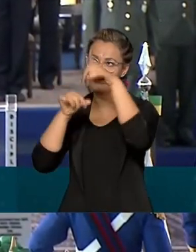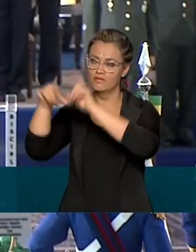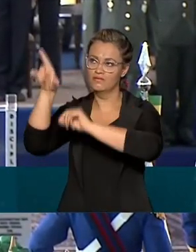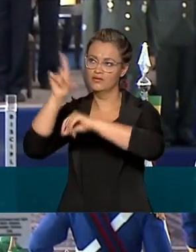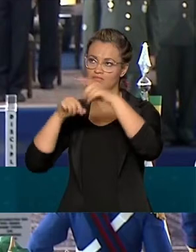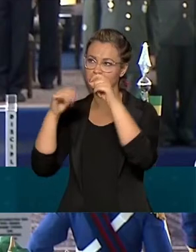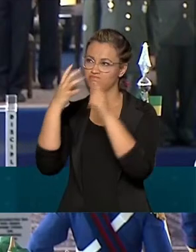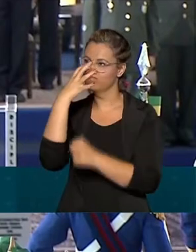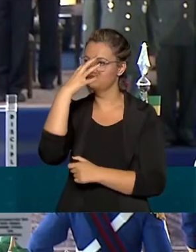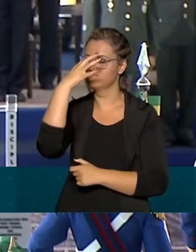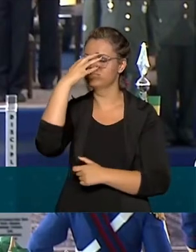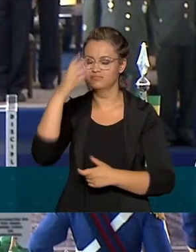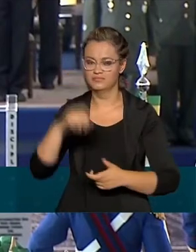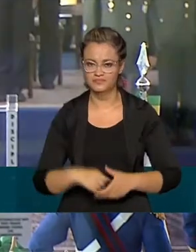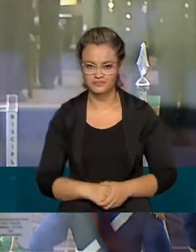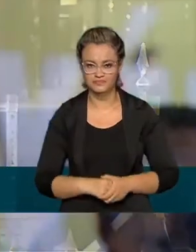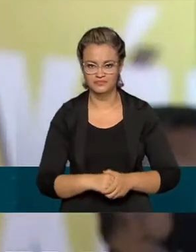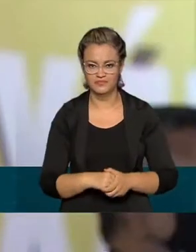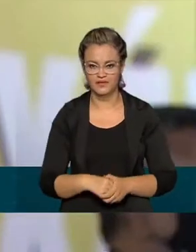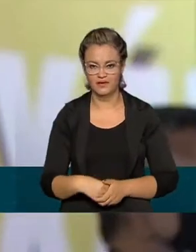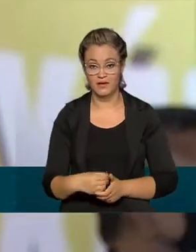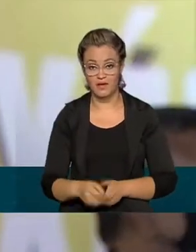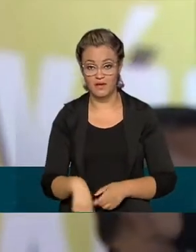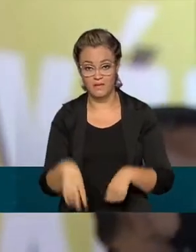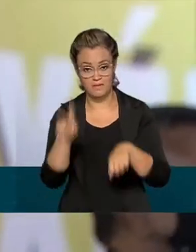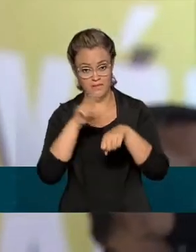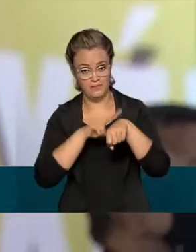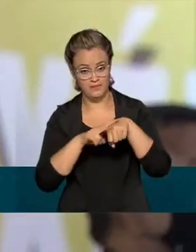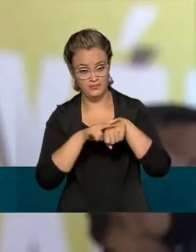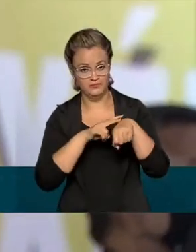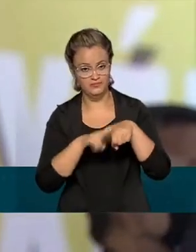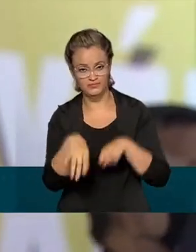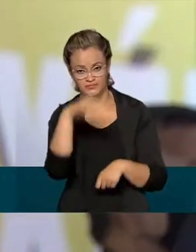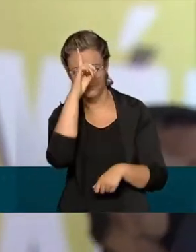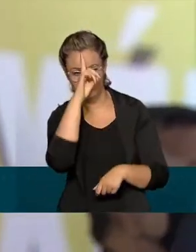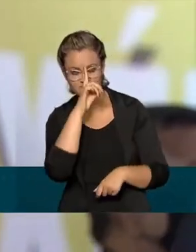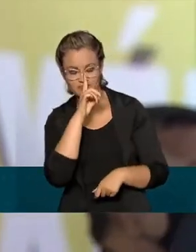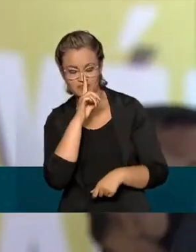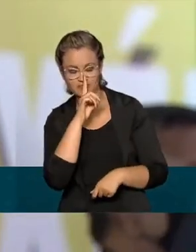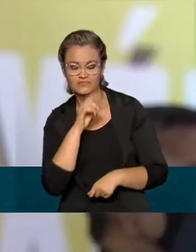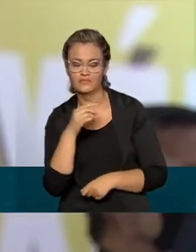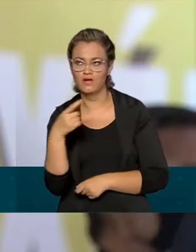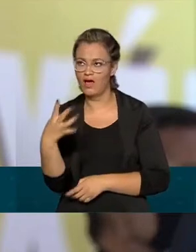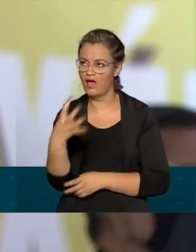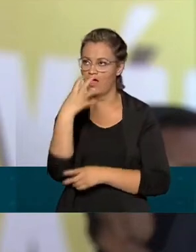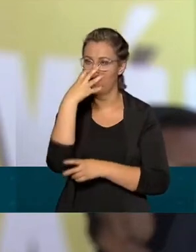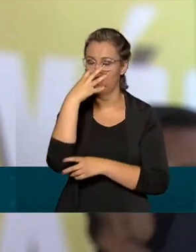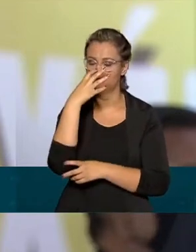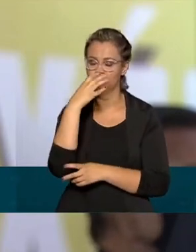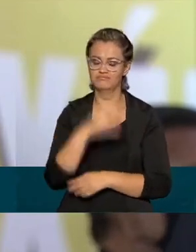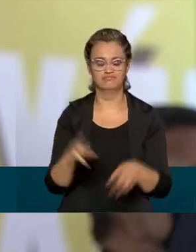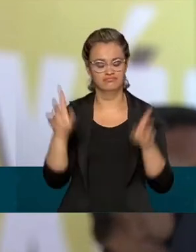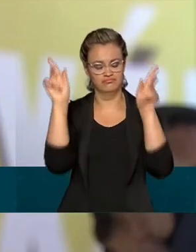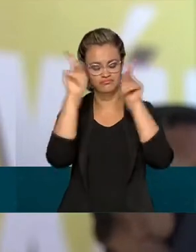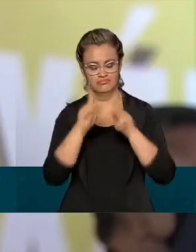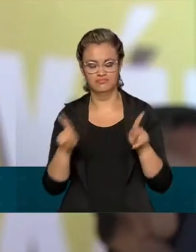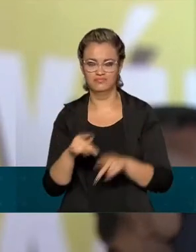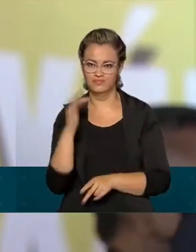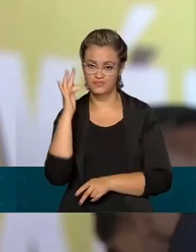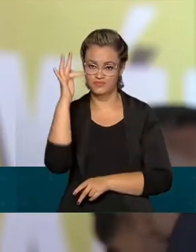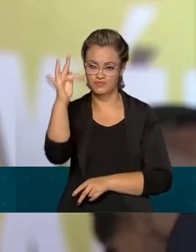O lábaro que os tentas estrelado, e diga ao bem de ouro dessa